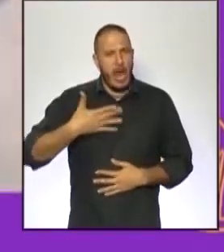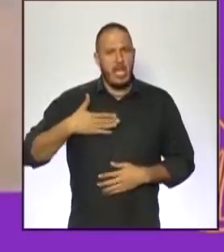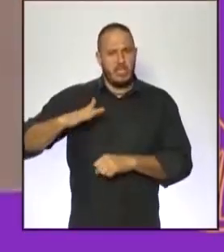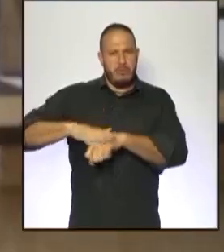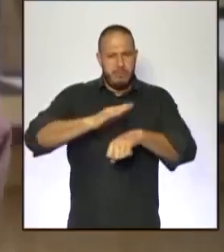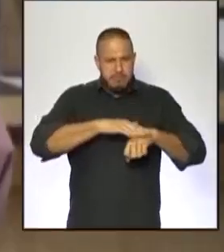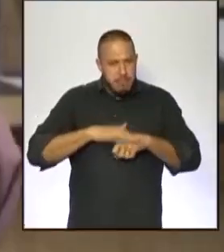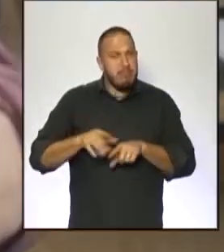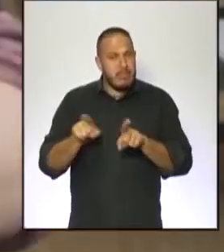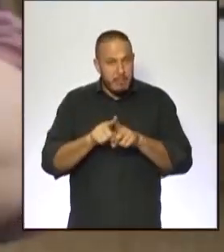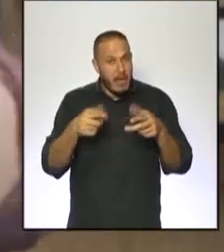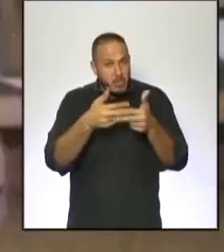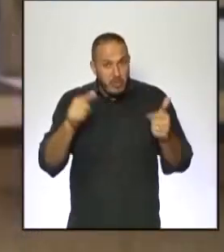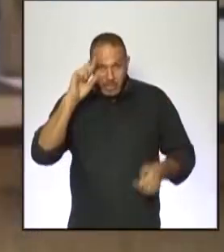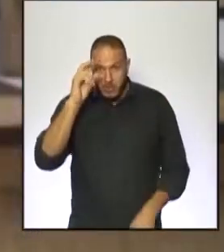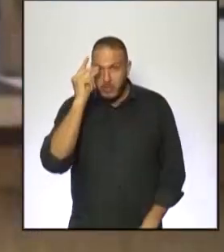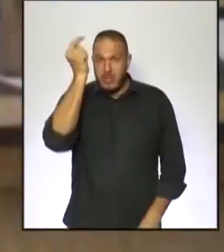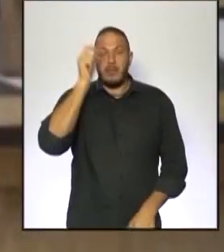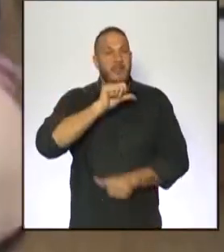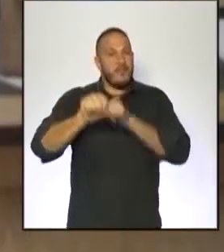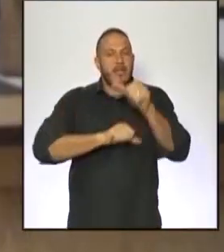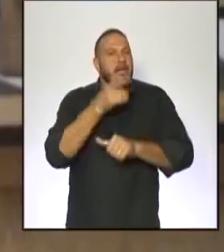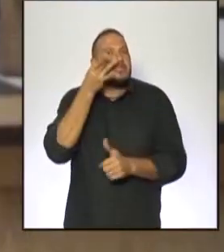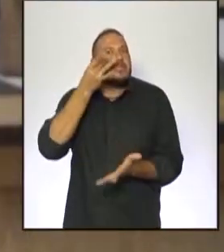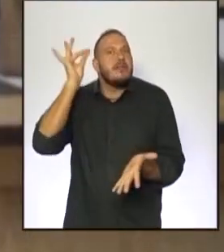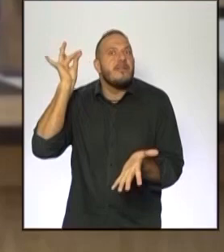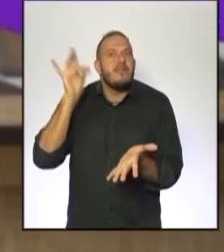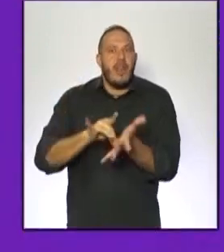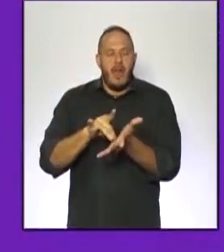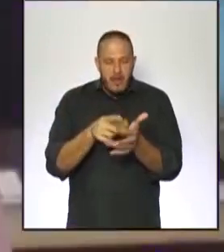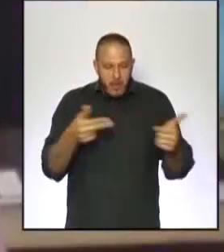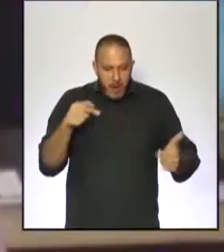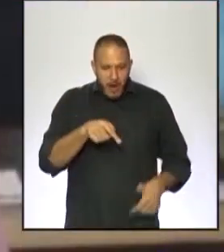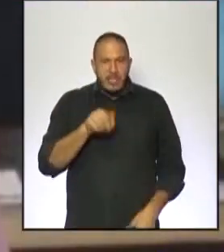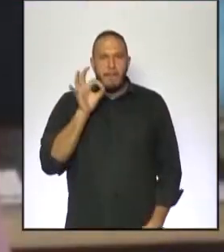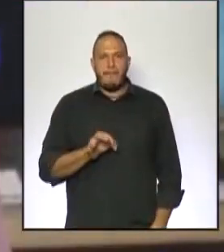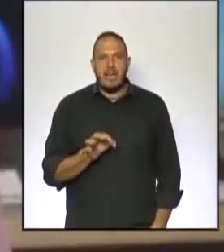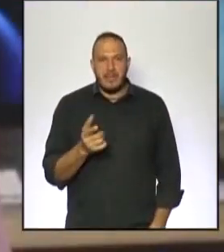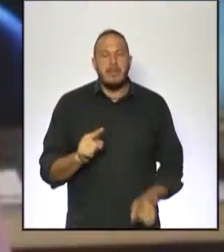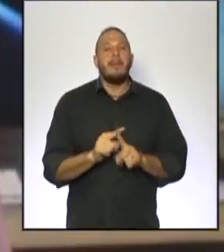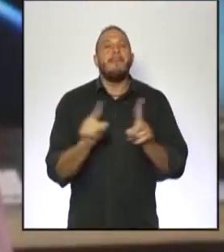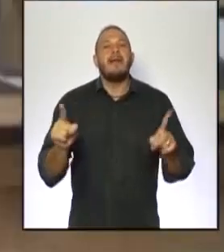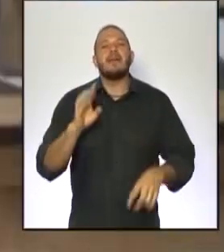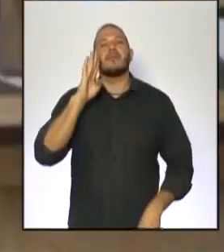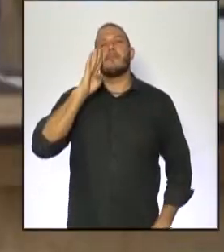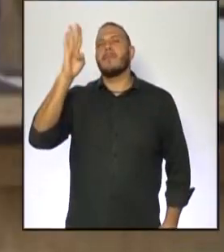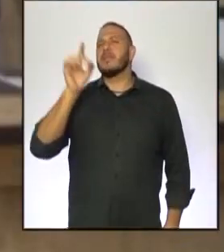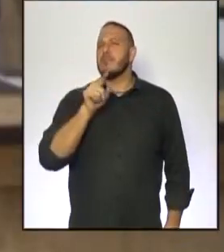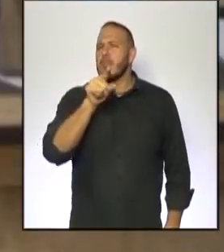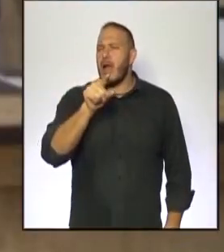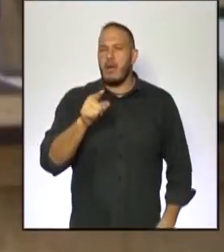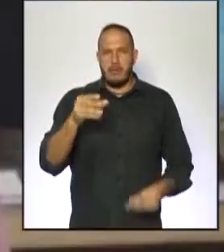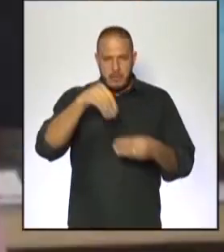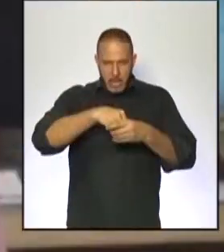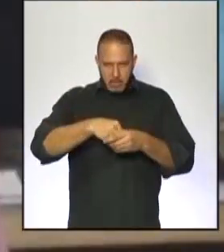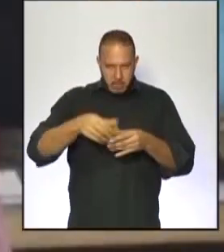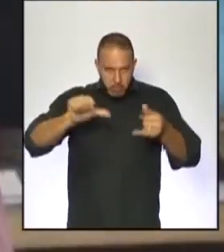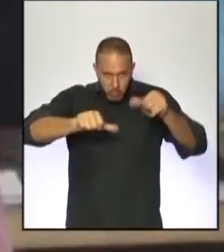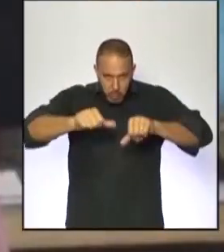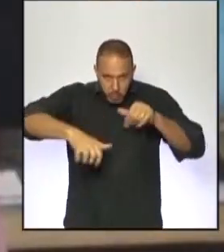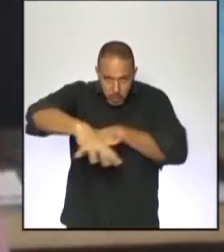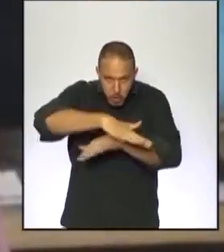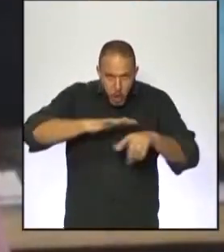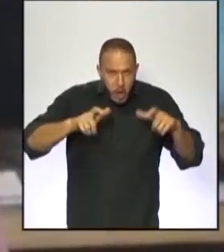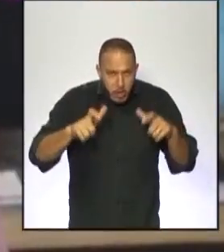massa, fazer a sua ideia virar realidade, virar uma coisa. Mas o principal num laboratório